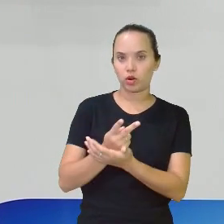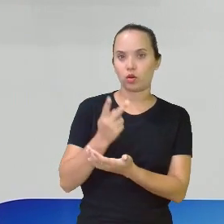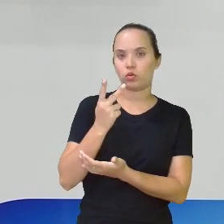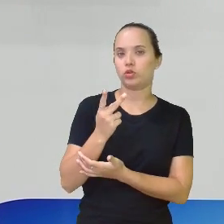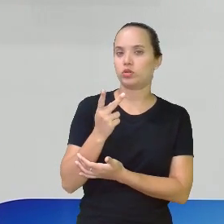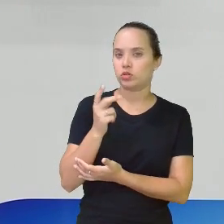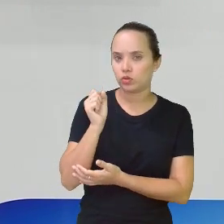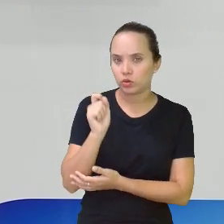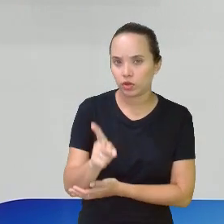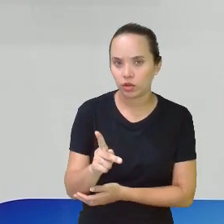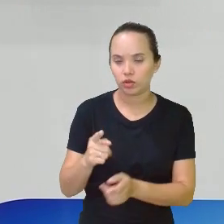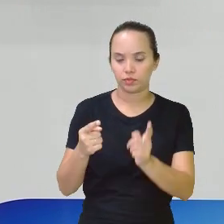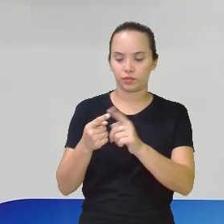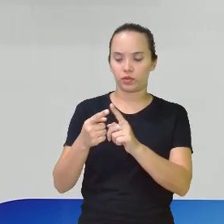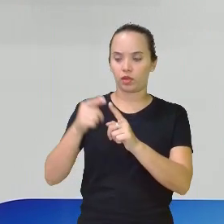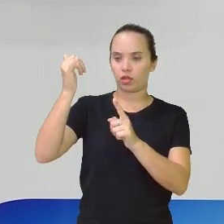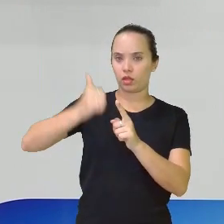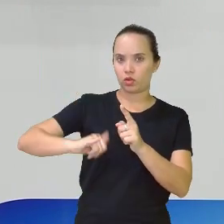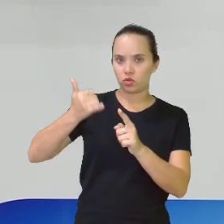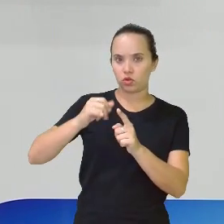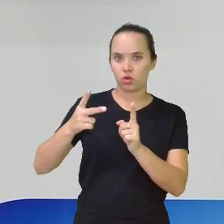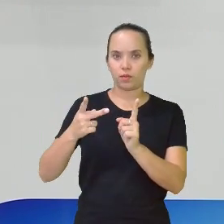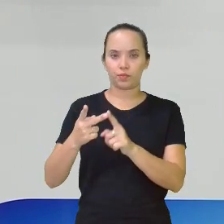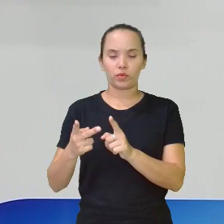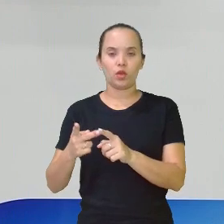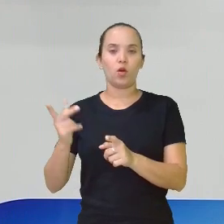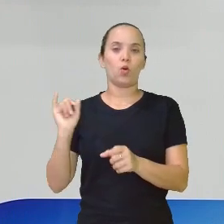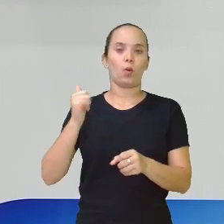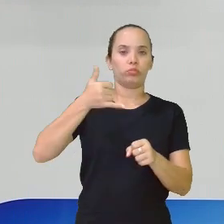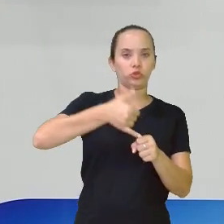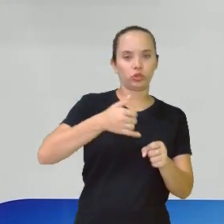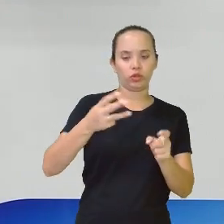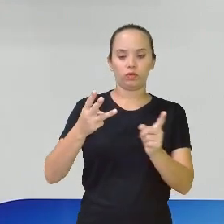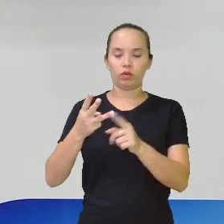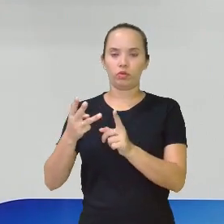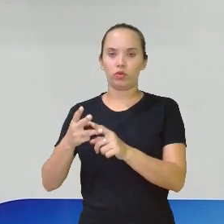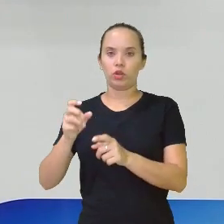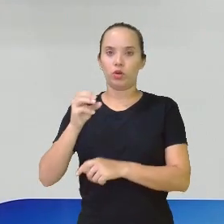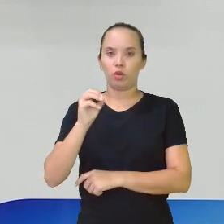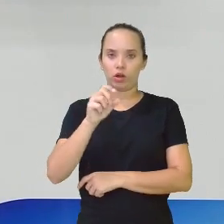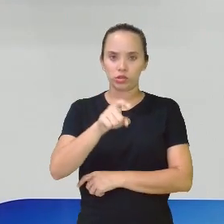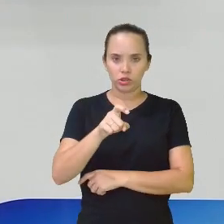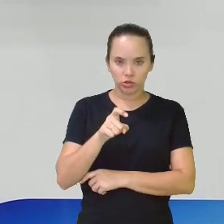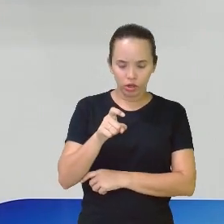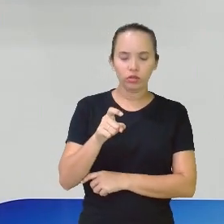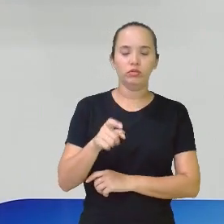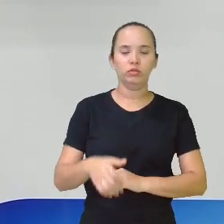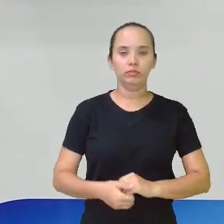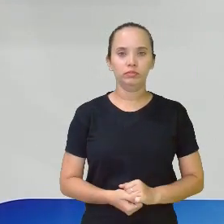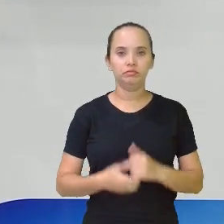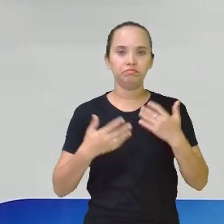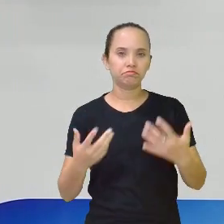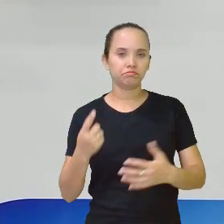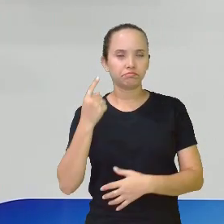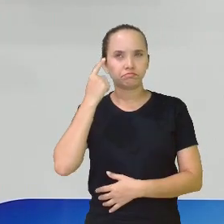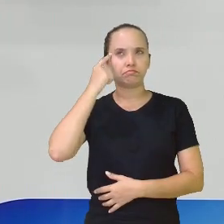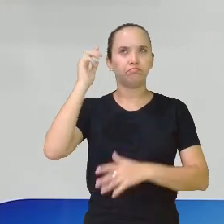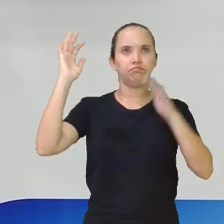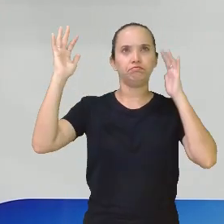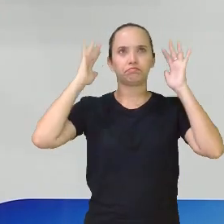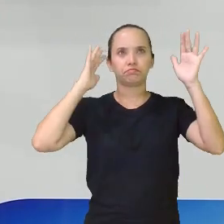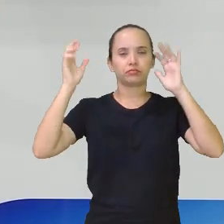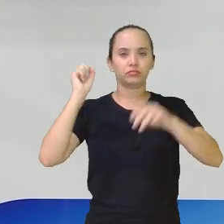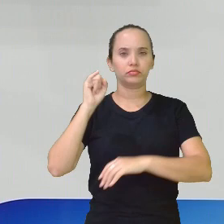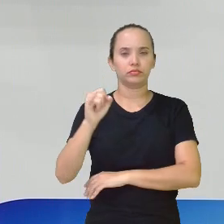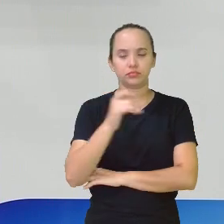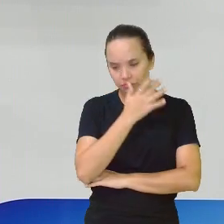aconteça: a fonte de energia, o combustível e o oxigênio. Então imagina, por exemplo, que alguém deixa uma